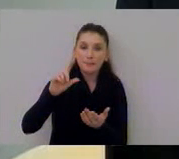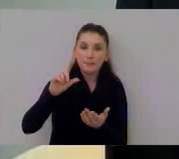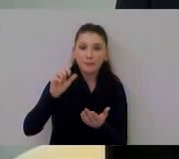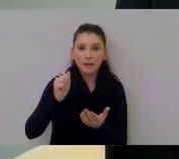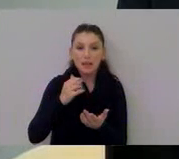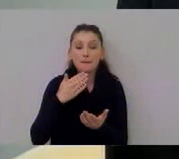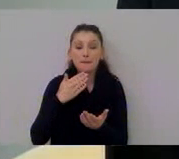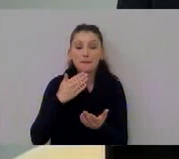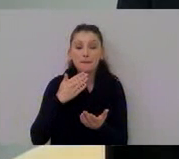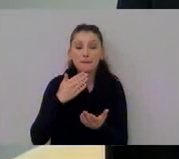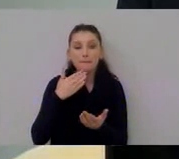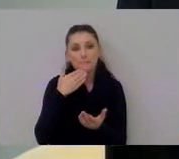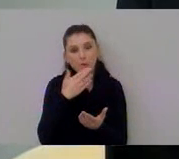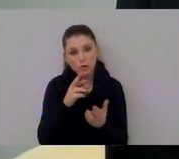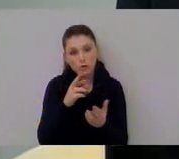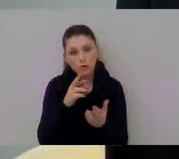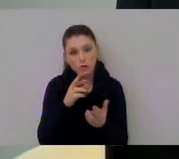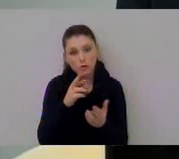Cloir